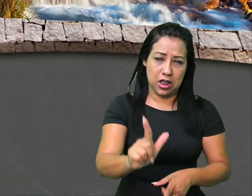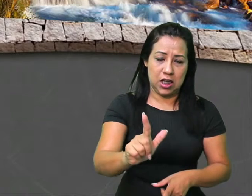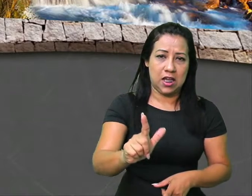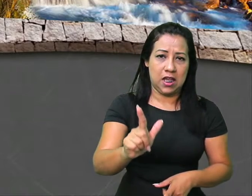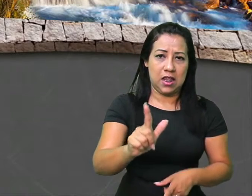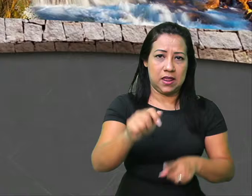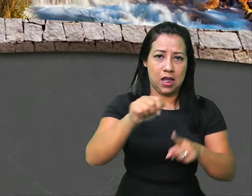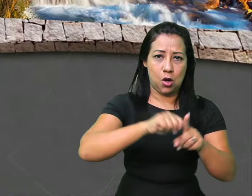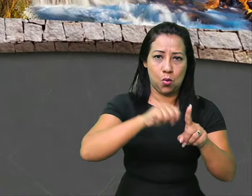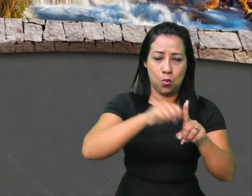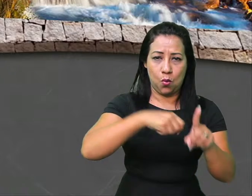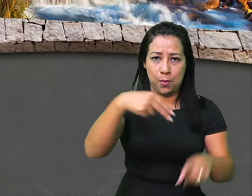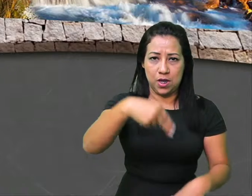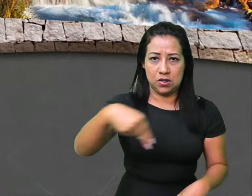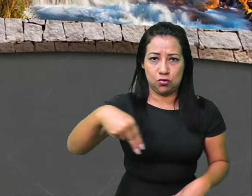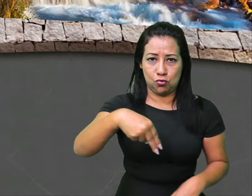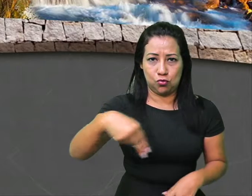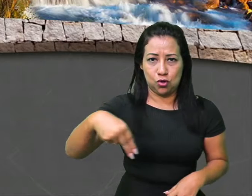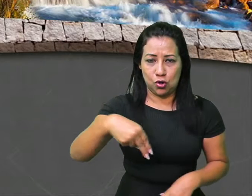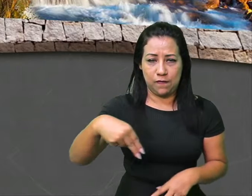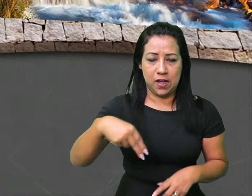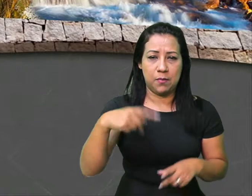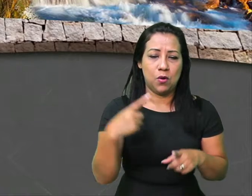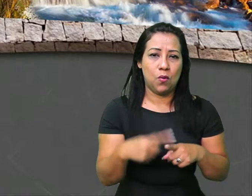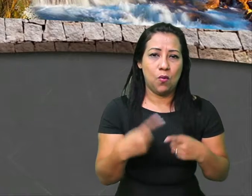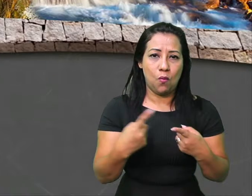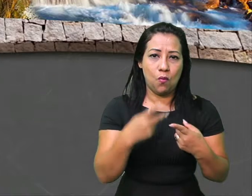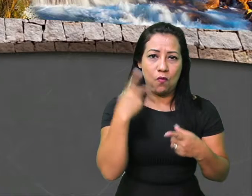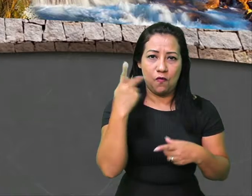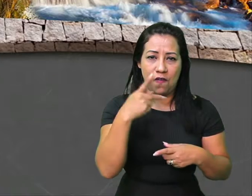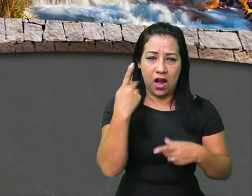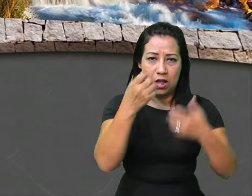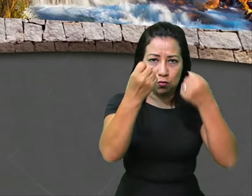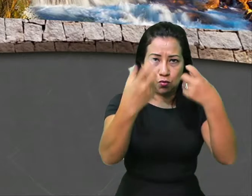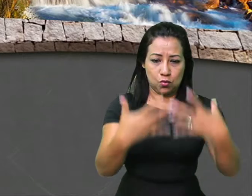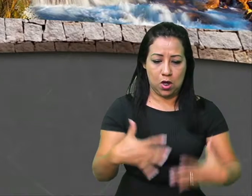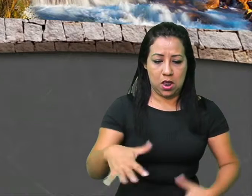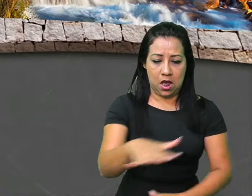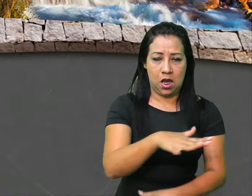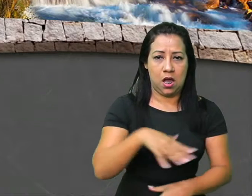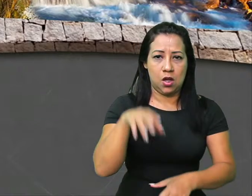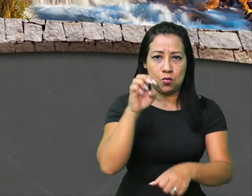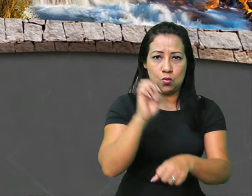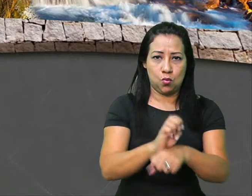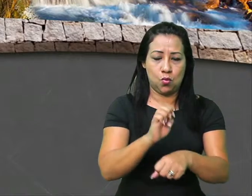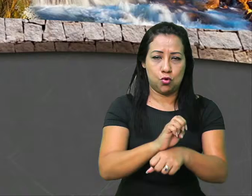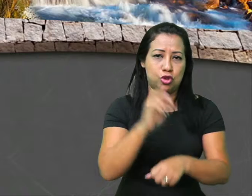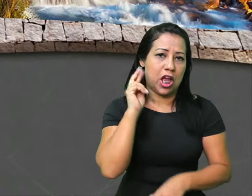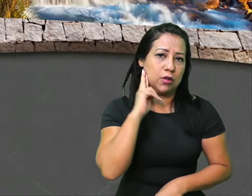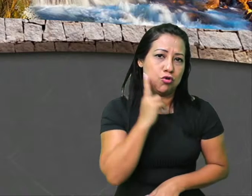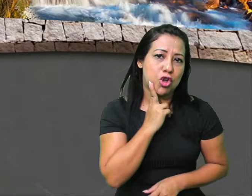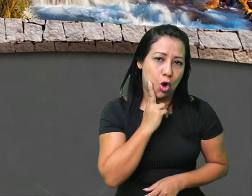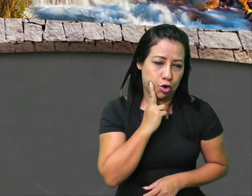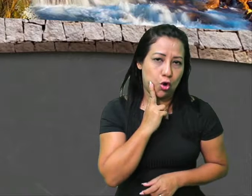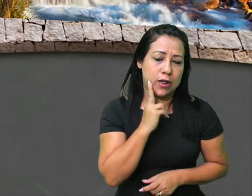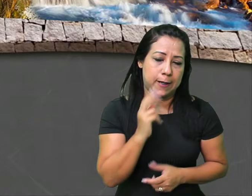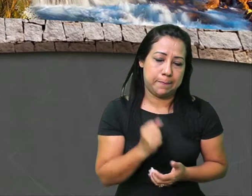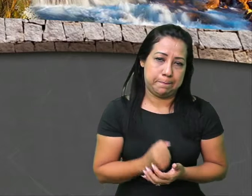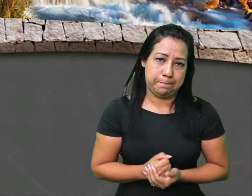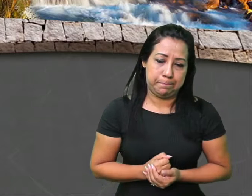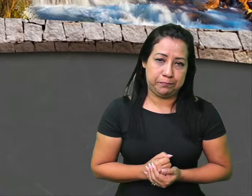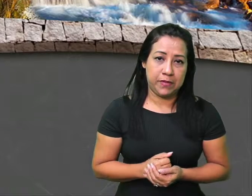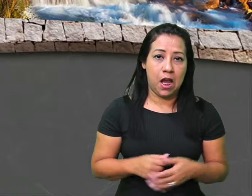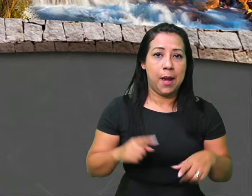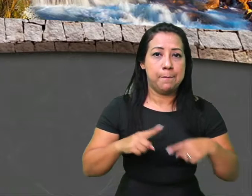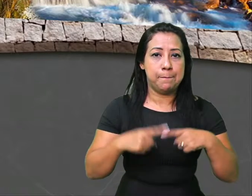nossa região, do nosso estado, o estado de Rondônia, ok? Portanto, hoje